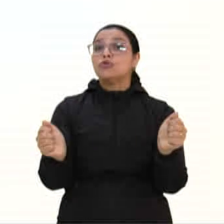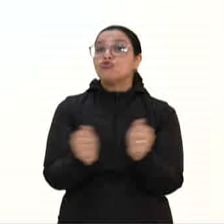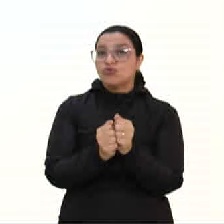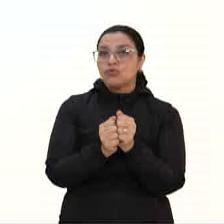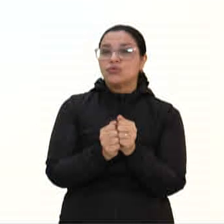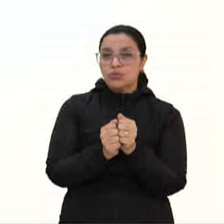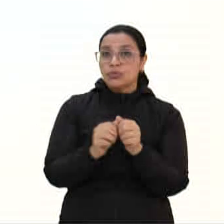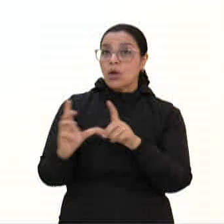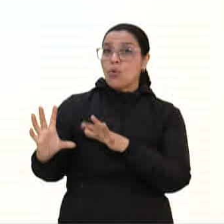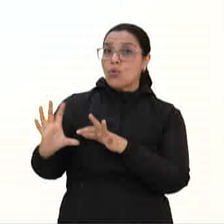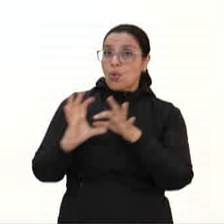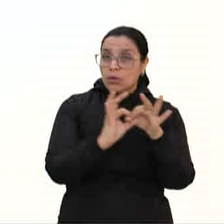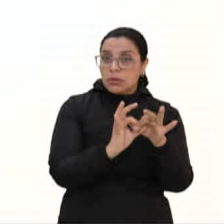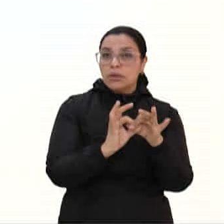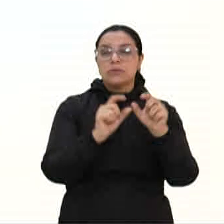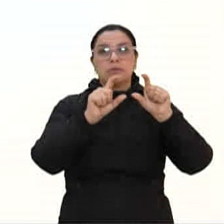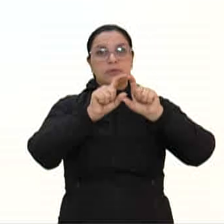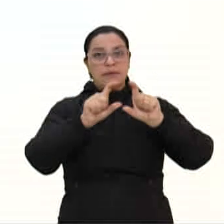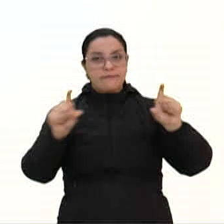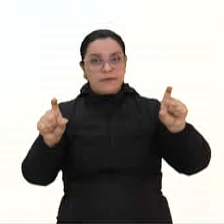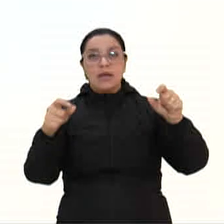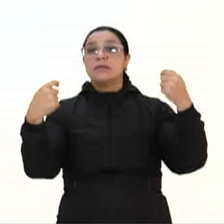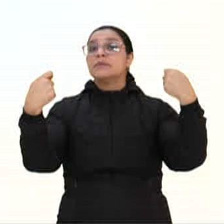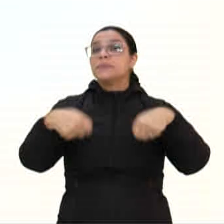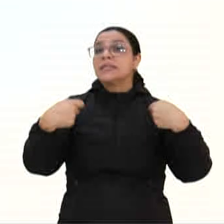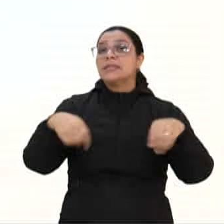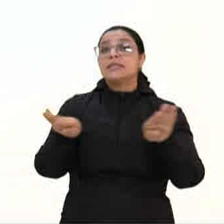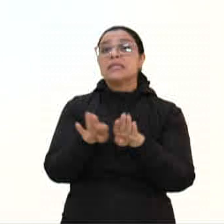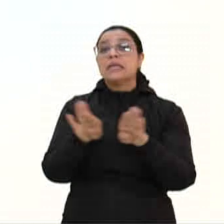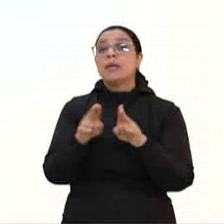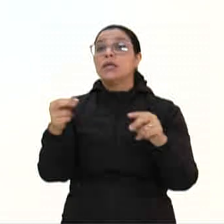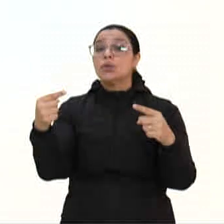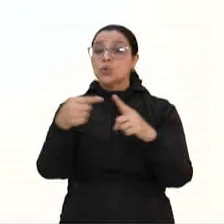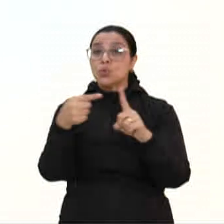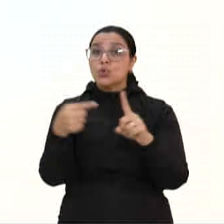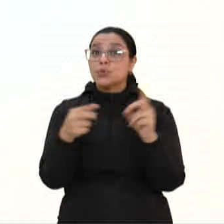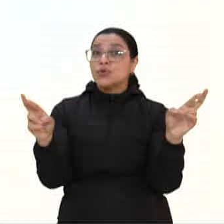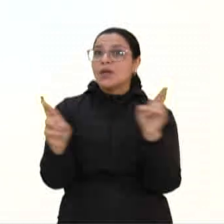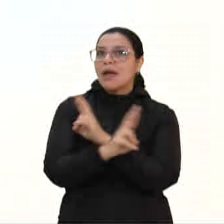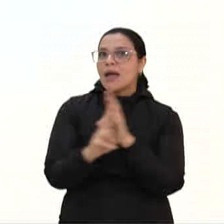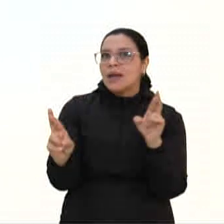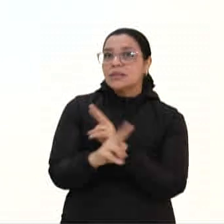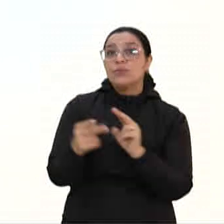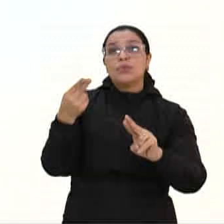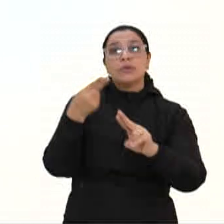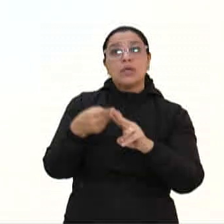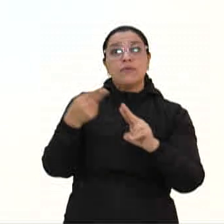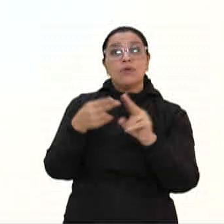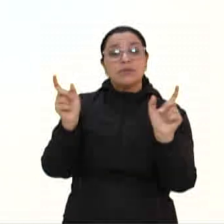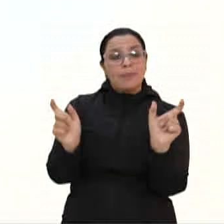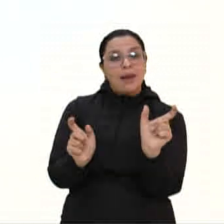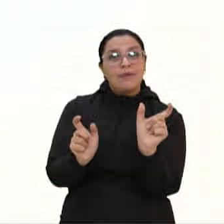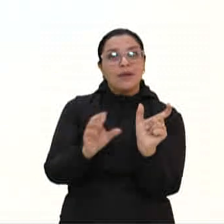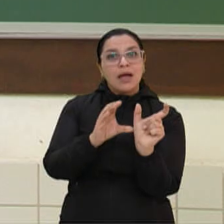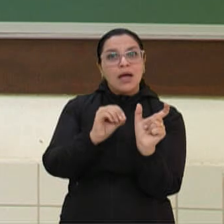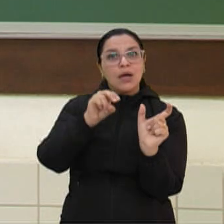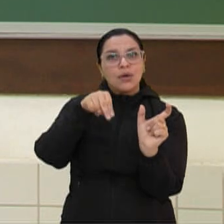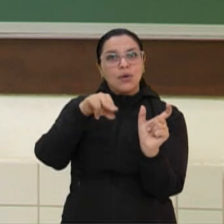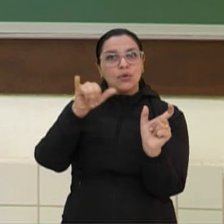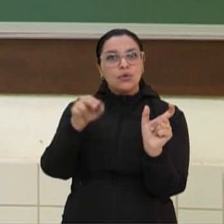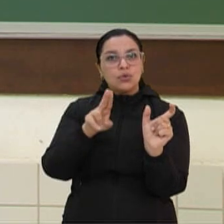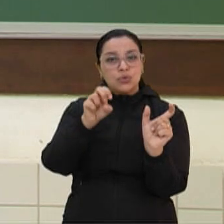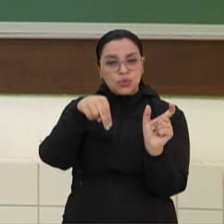que é o contexto da frase que determina o tipo de relação estabelecida pela conjunção. Lembra que eu